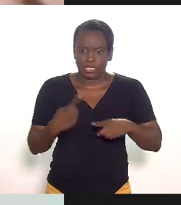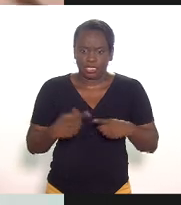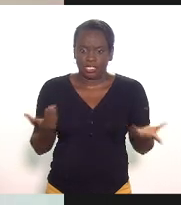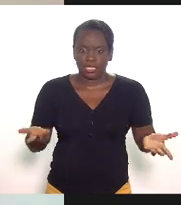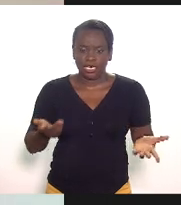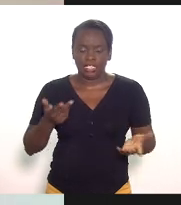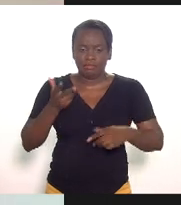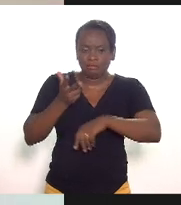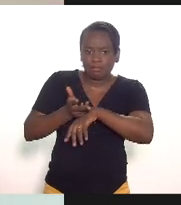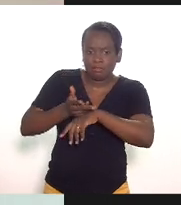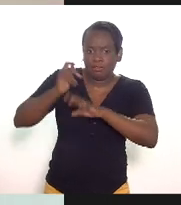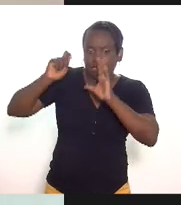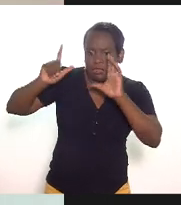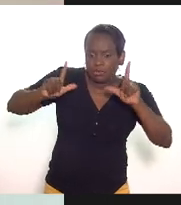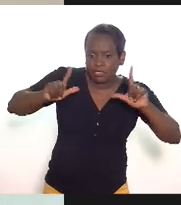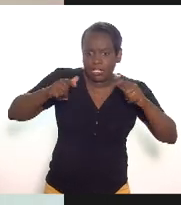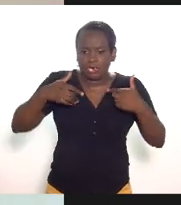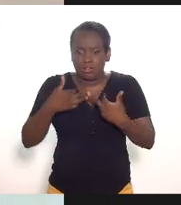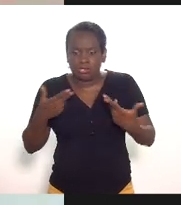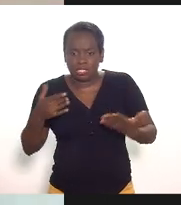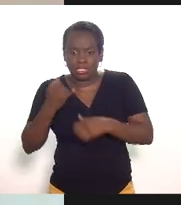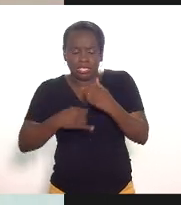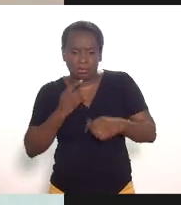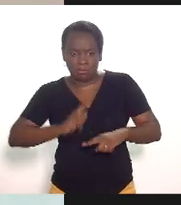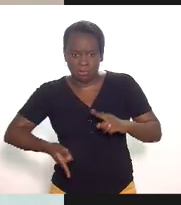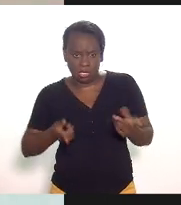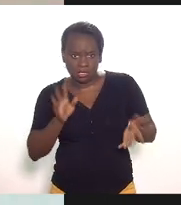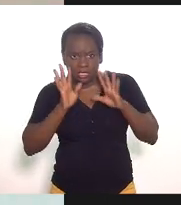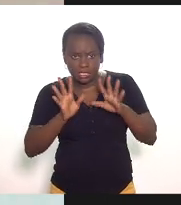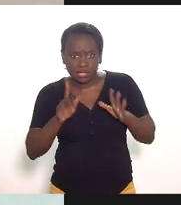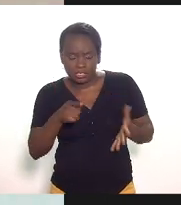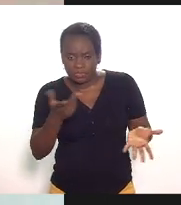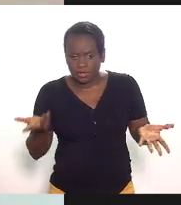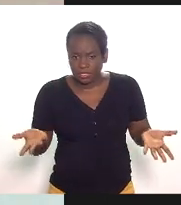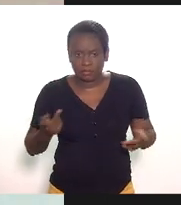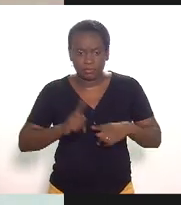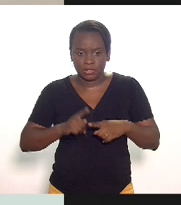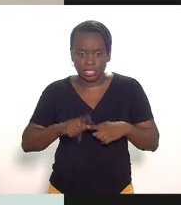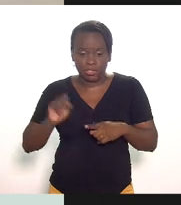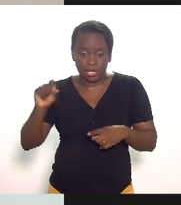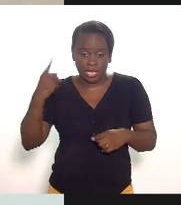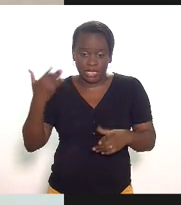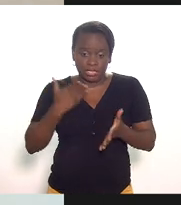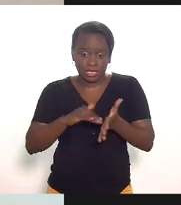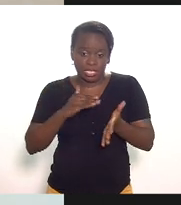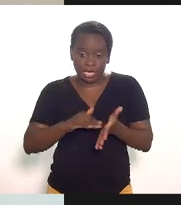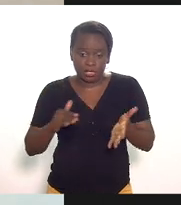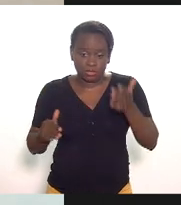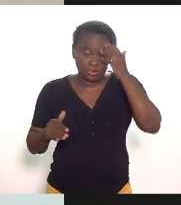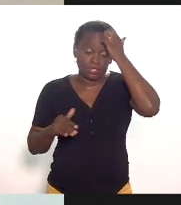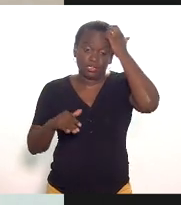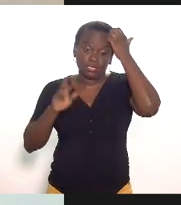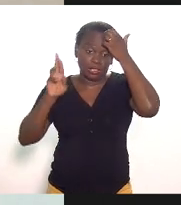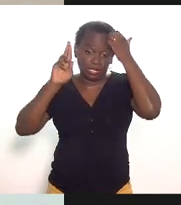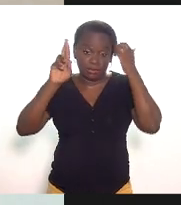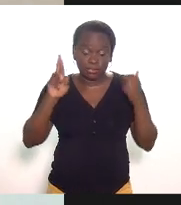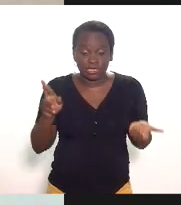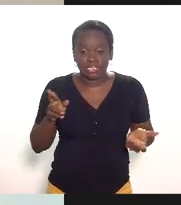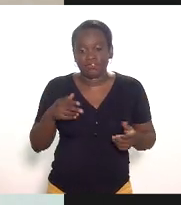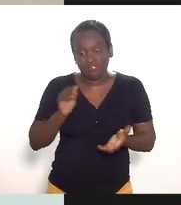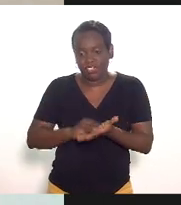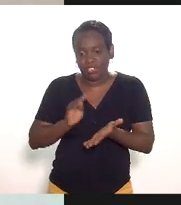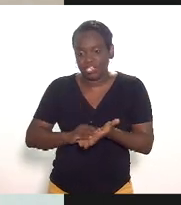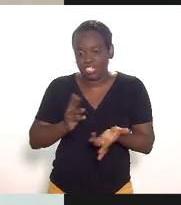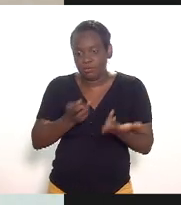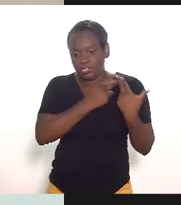Por que a imprensa não pôde estar presente, né, para assistir o depoimento de um ex-secretário responsável, né, ou melhor,